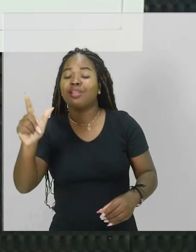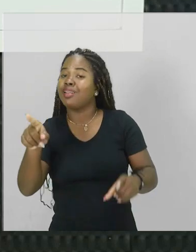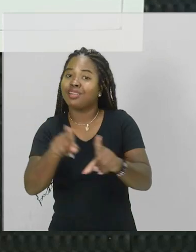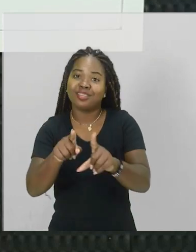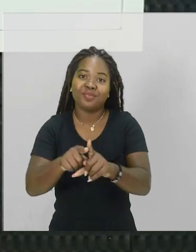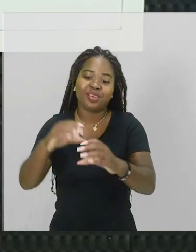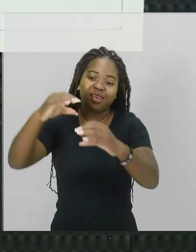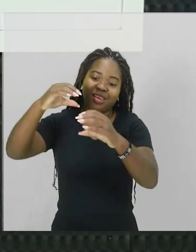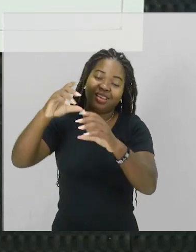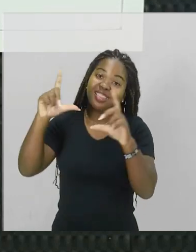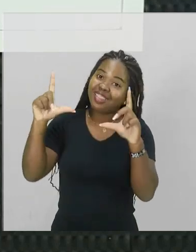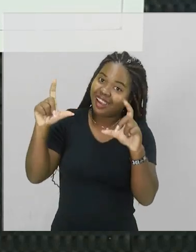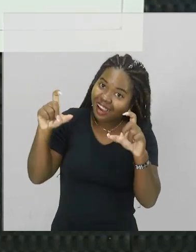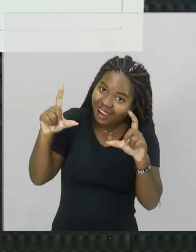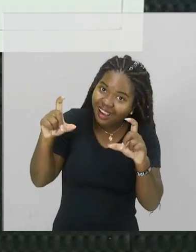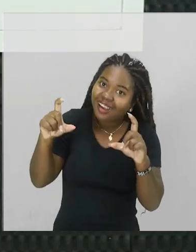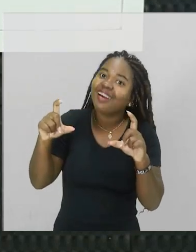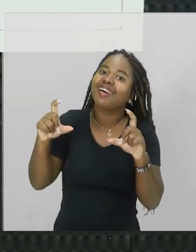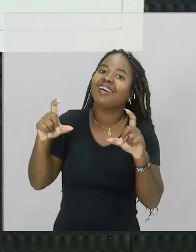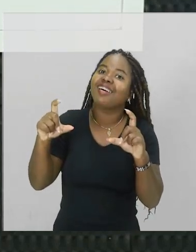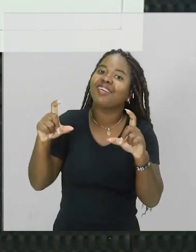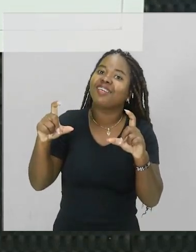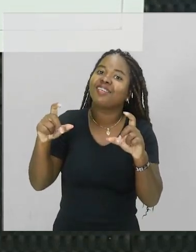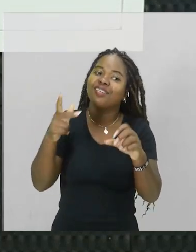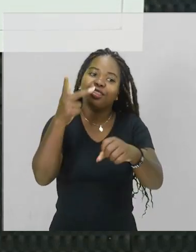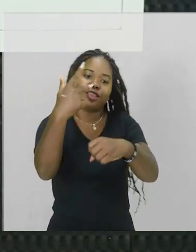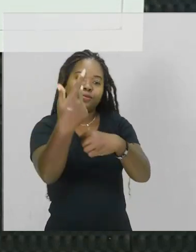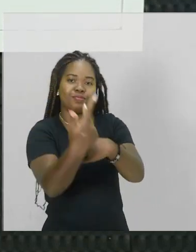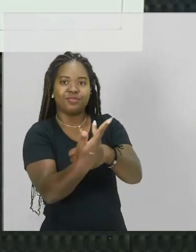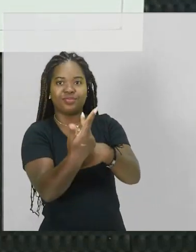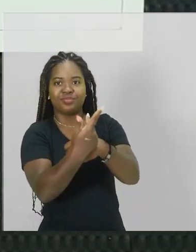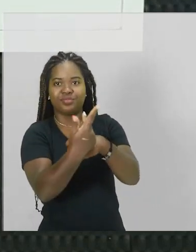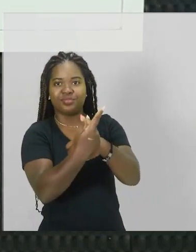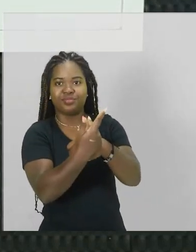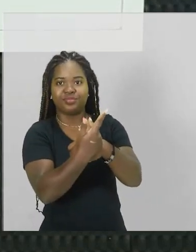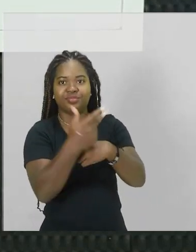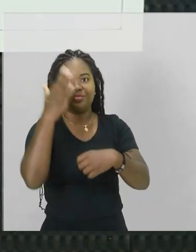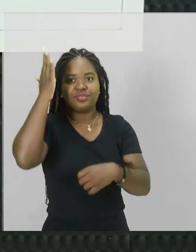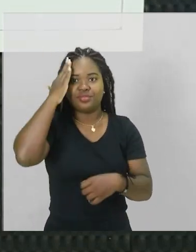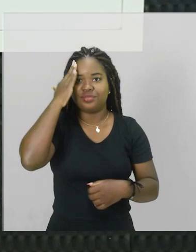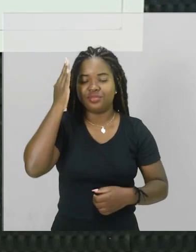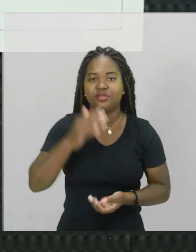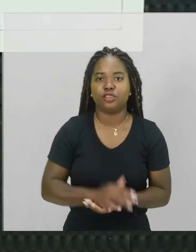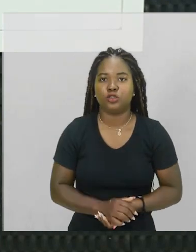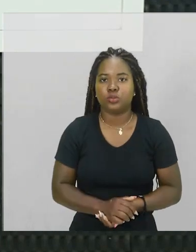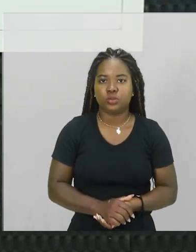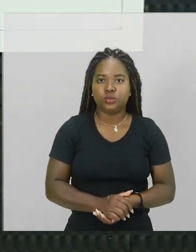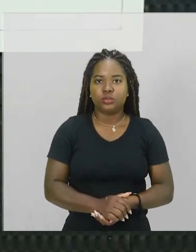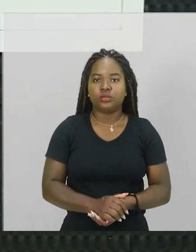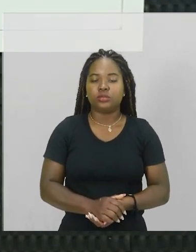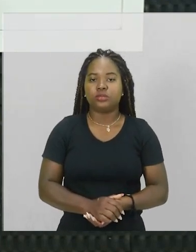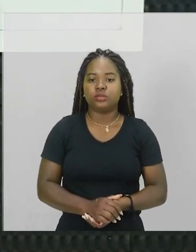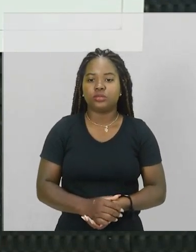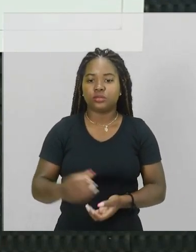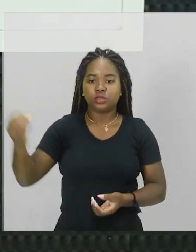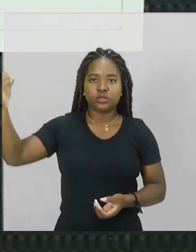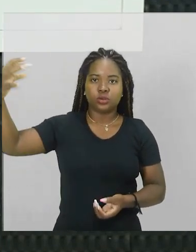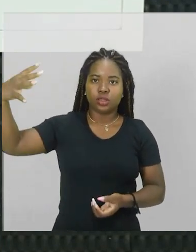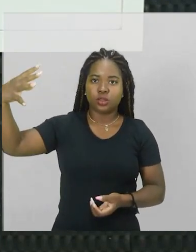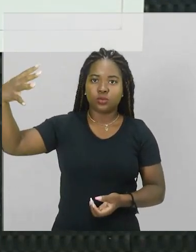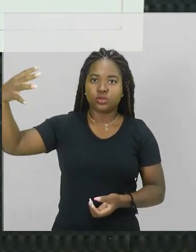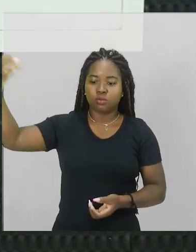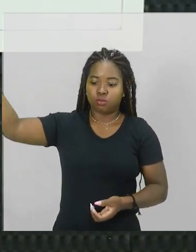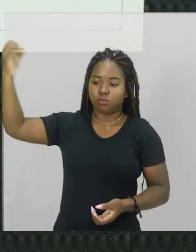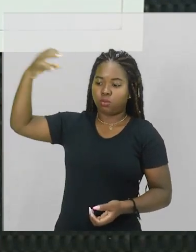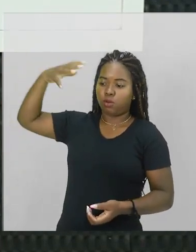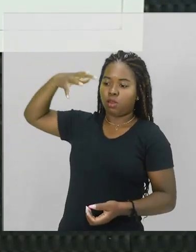câmera que está aqui captando essa luz. Tá ok? Então a luz, ela bate no meu